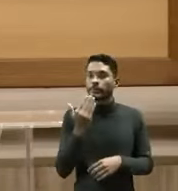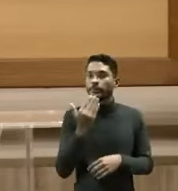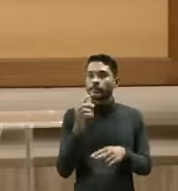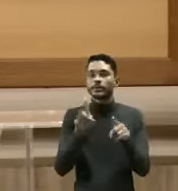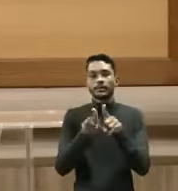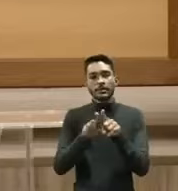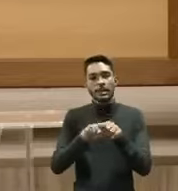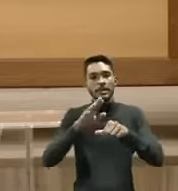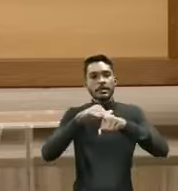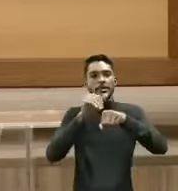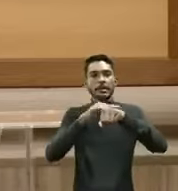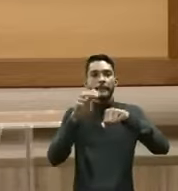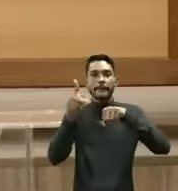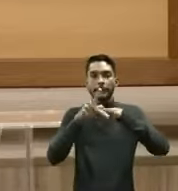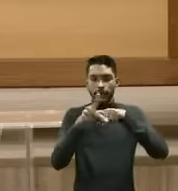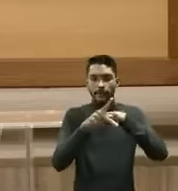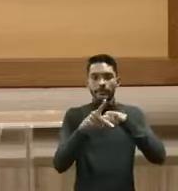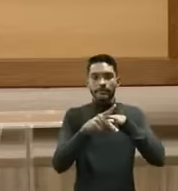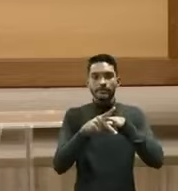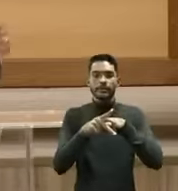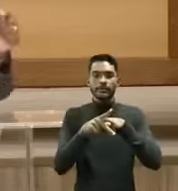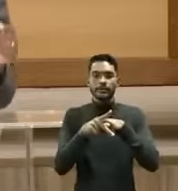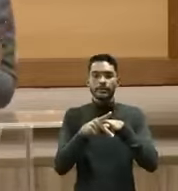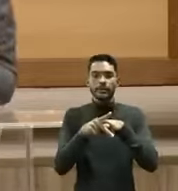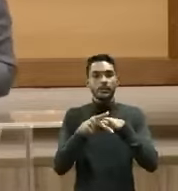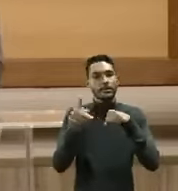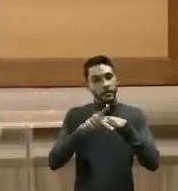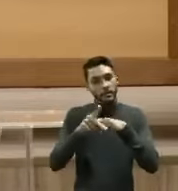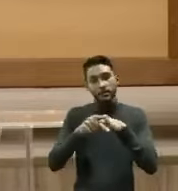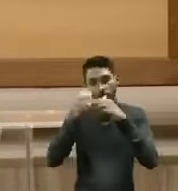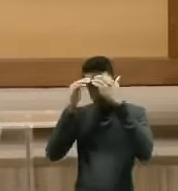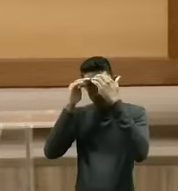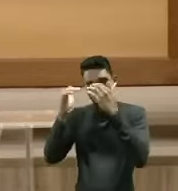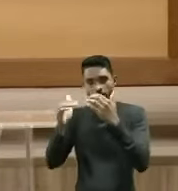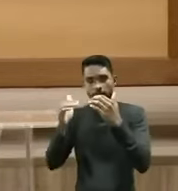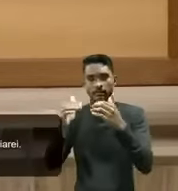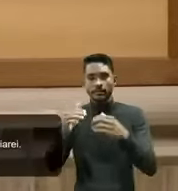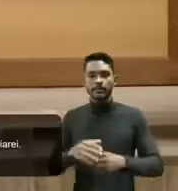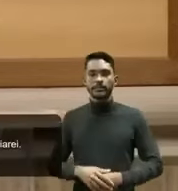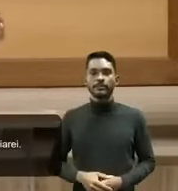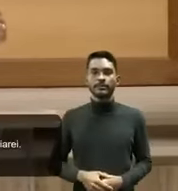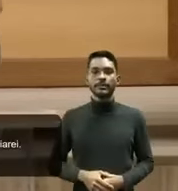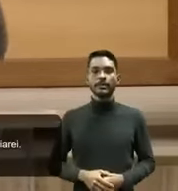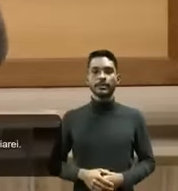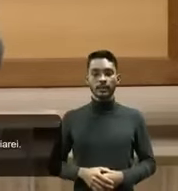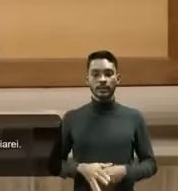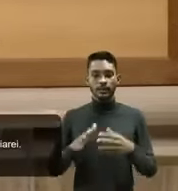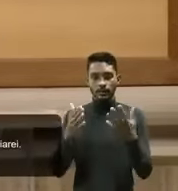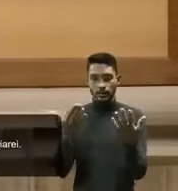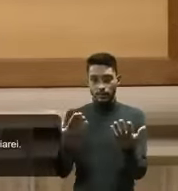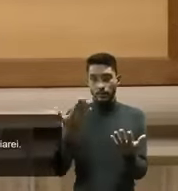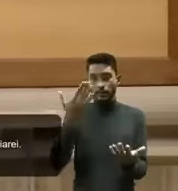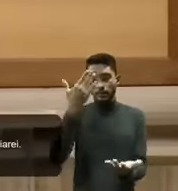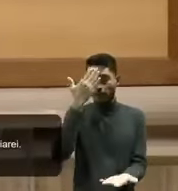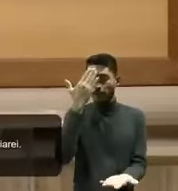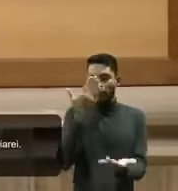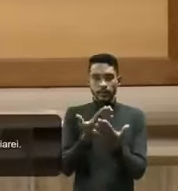Jesus ele disse em Mateus 11:28 29 aprendei de mim então crença e fé em Deus não é o que você acha é o que está na